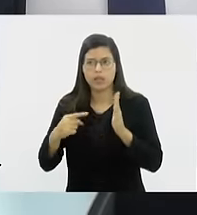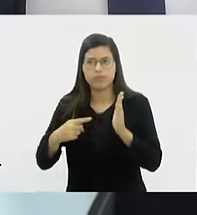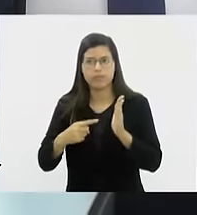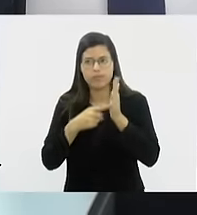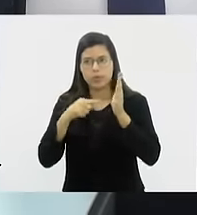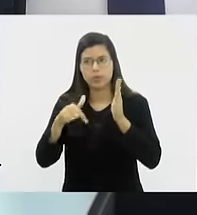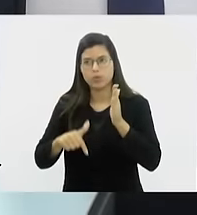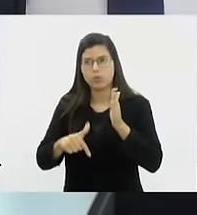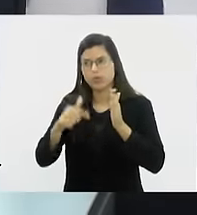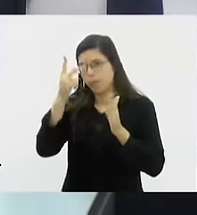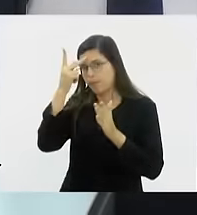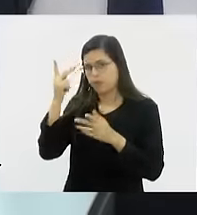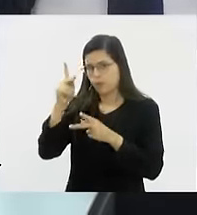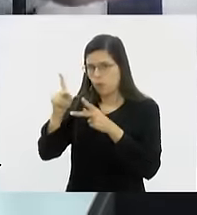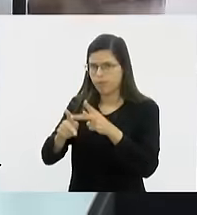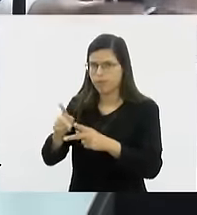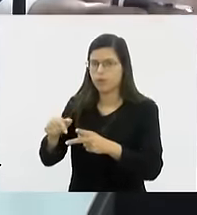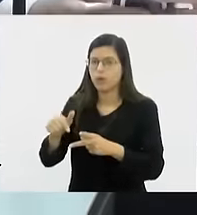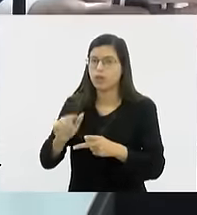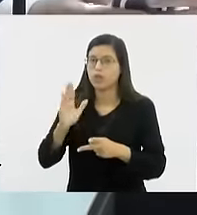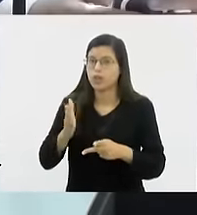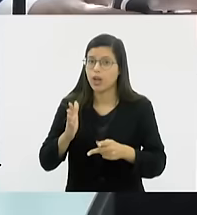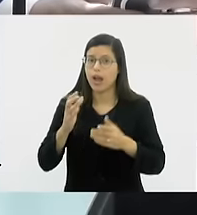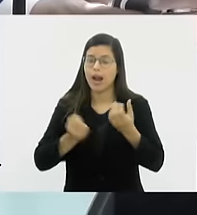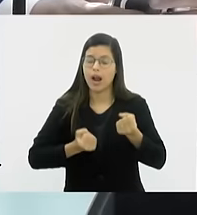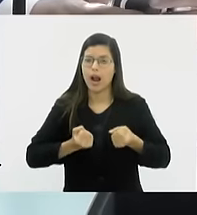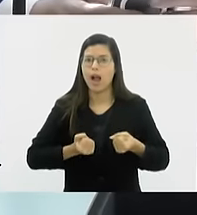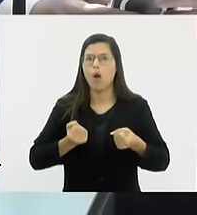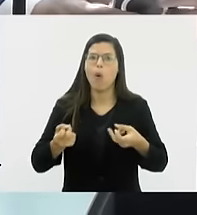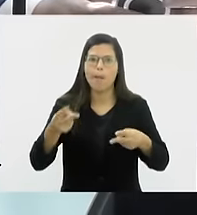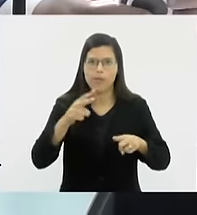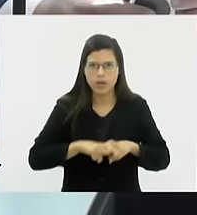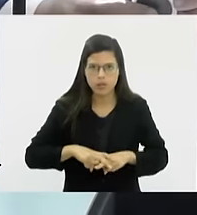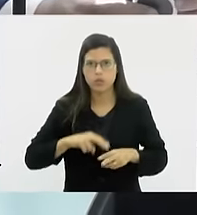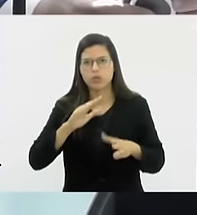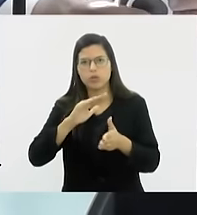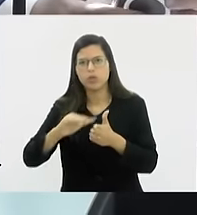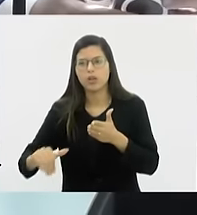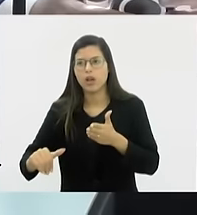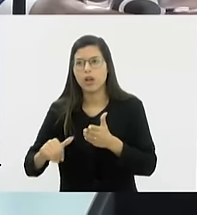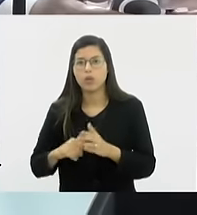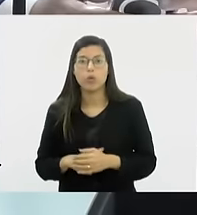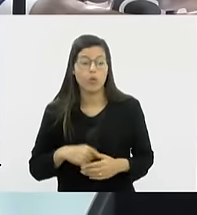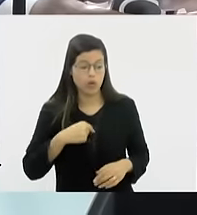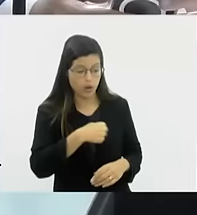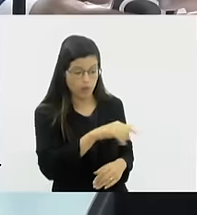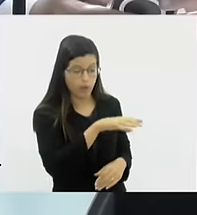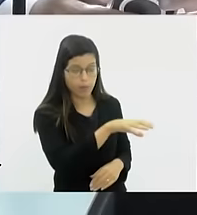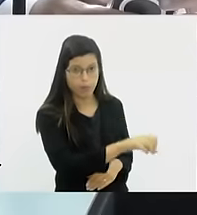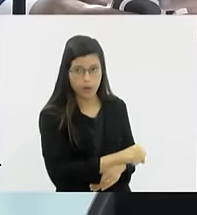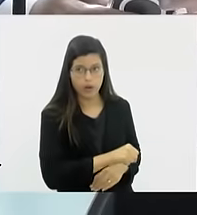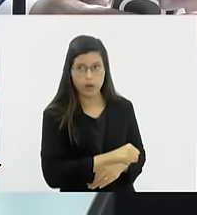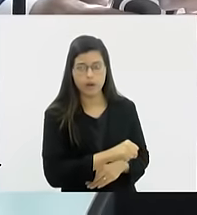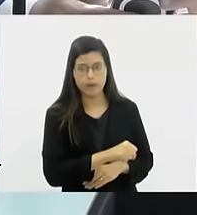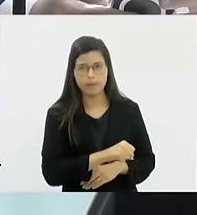cidadão que já teve seu veículo apreendido, removido. E quando ele foi retirar o seu veículo, deputado federal,